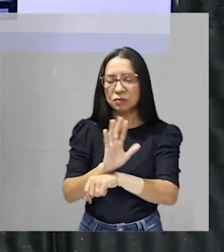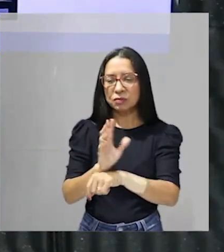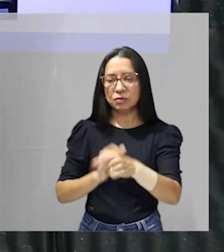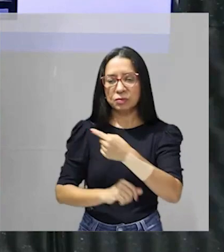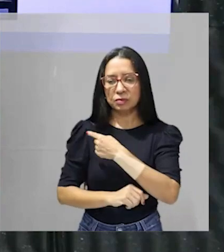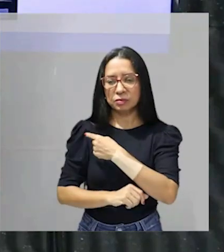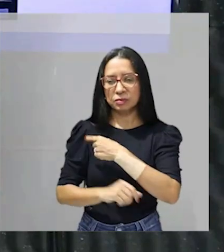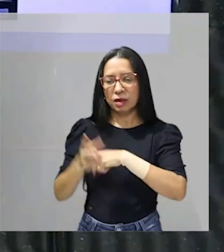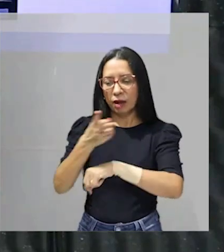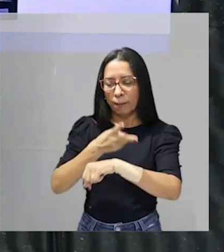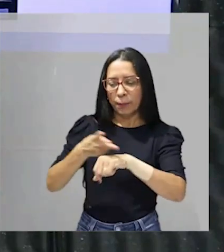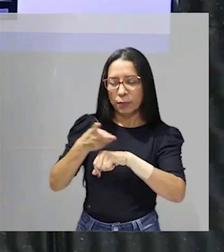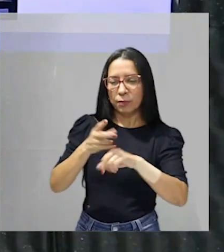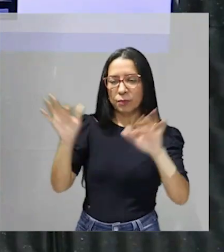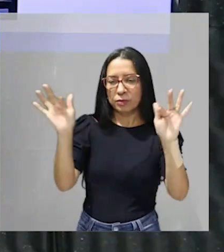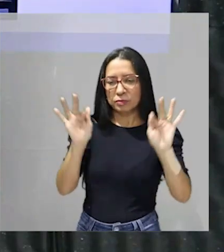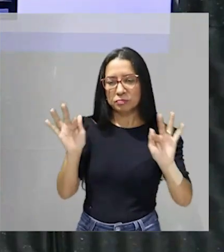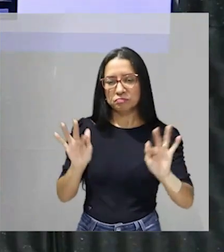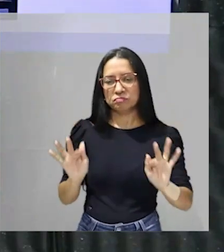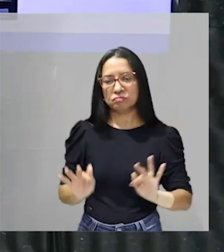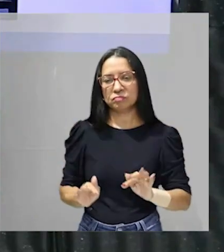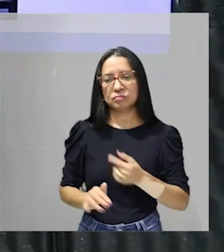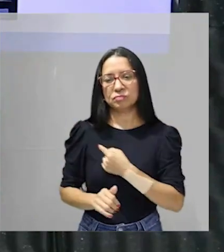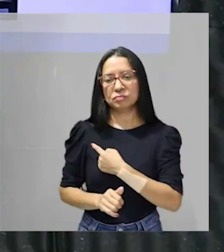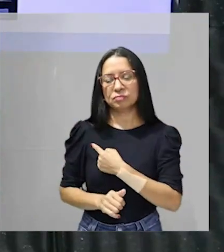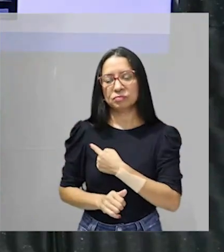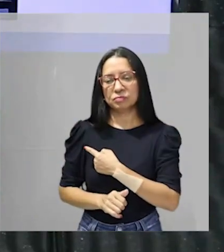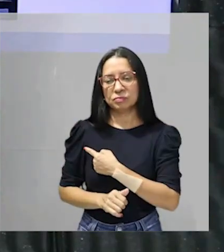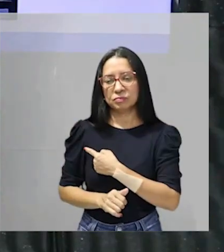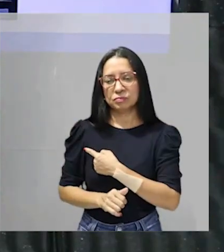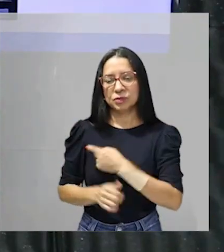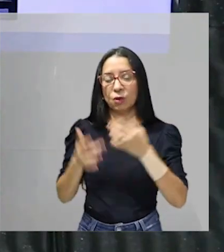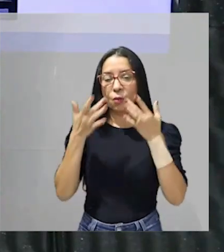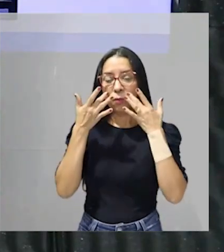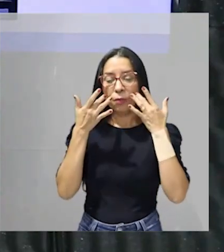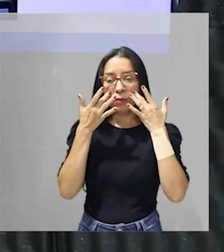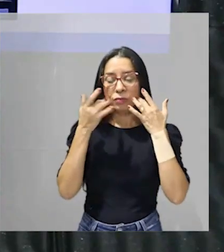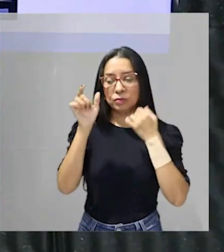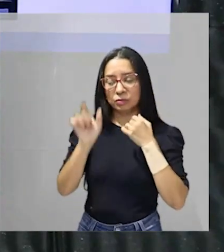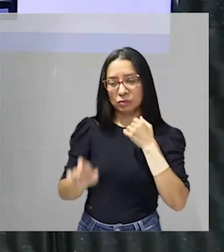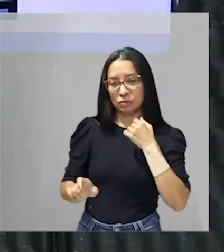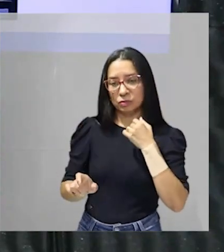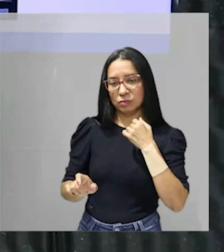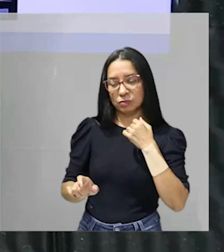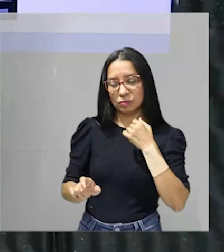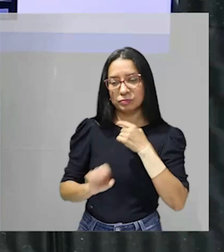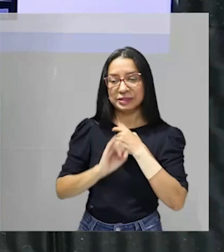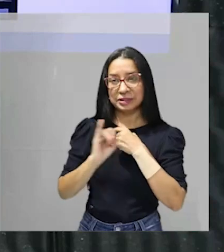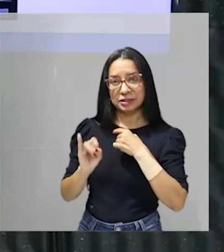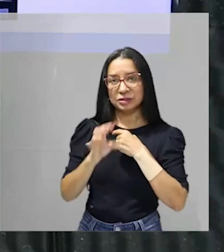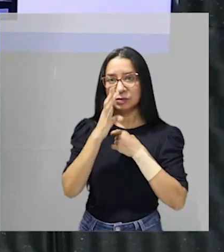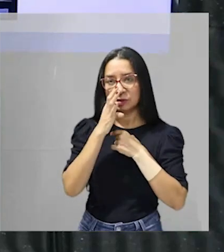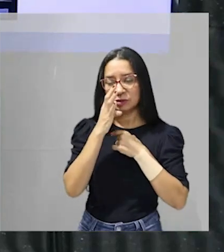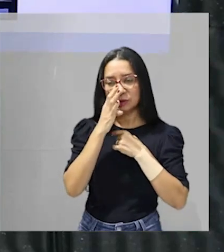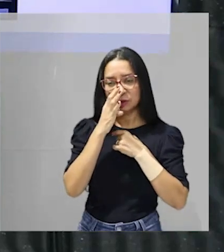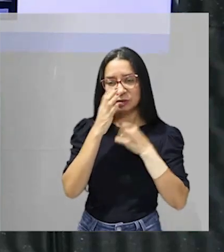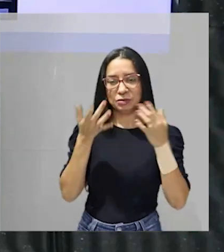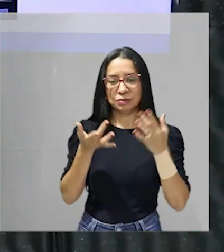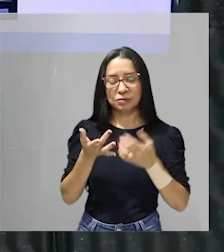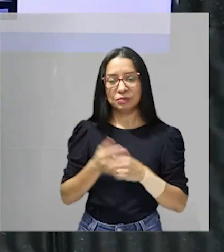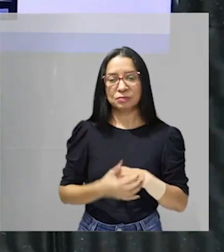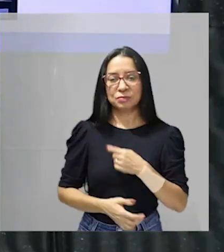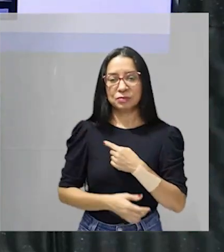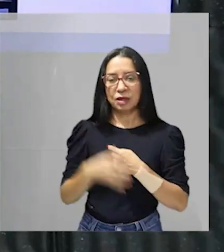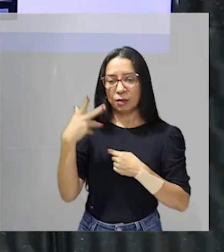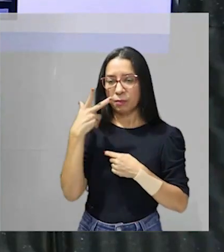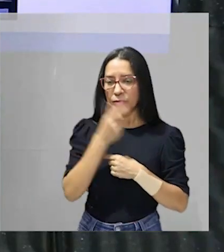À Procura da Felicidade aqui está o Will Smith se vocês não assistiram esse filme ainda assistam que o filme é muito bom é